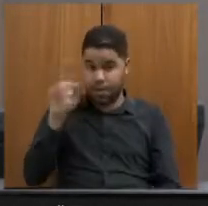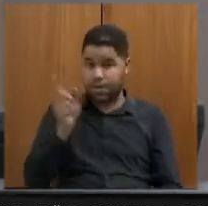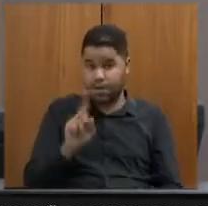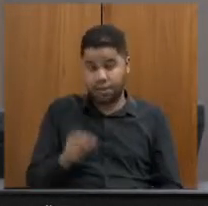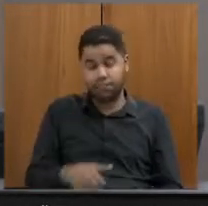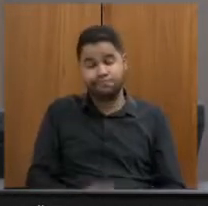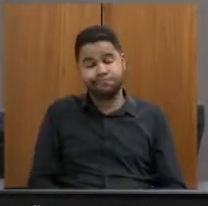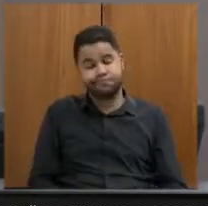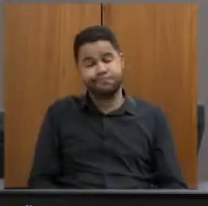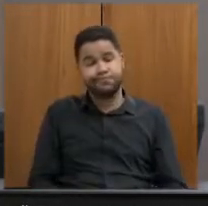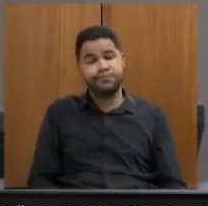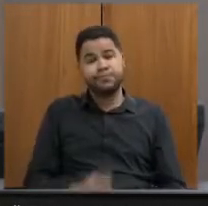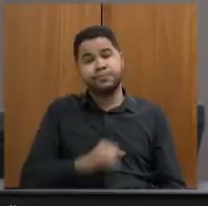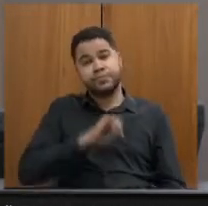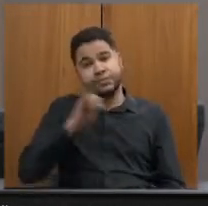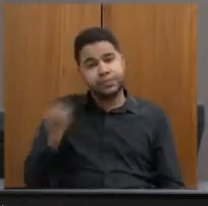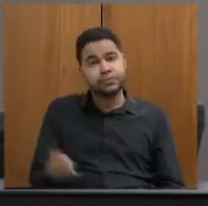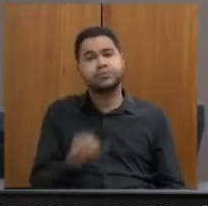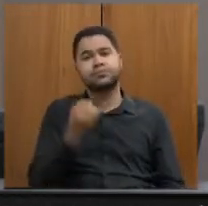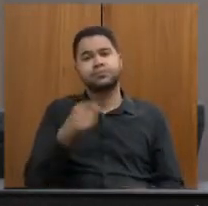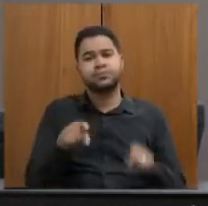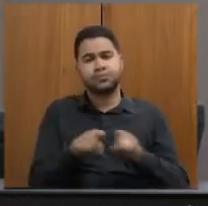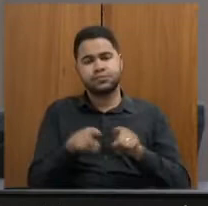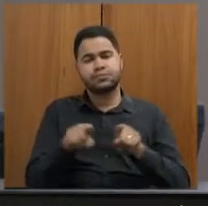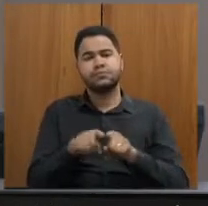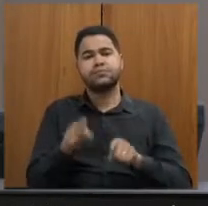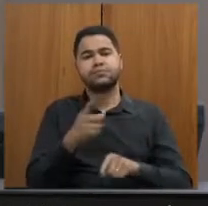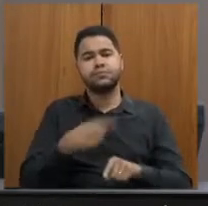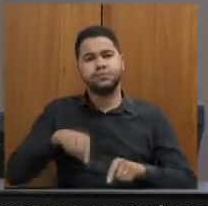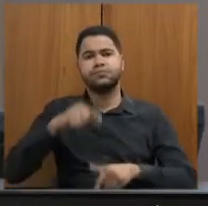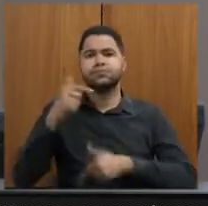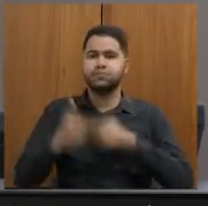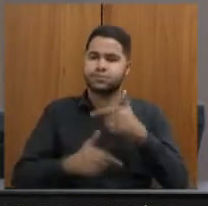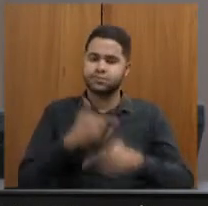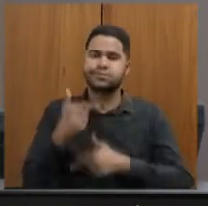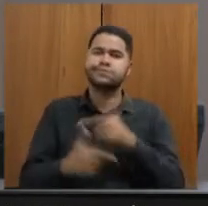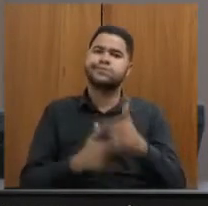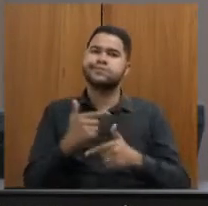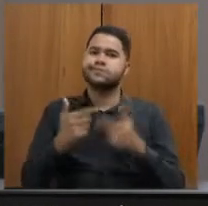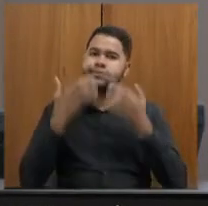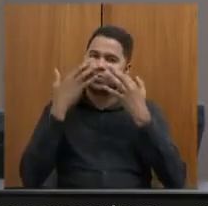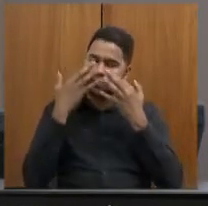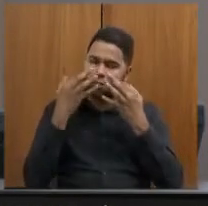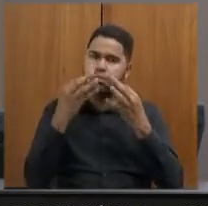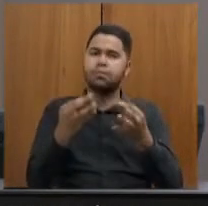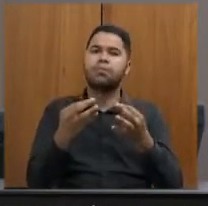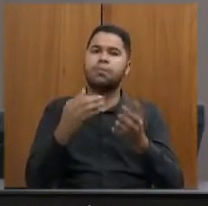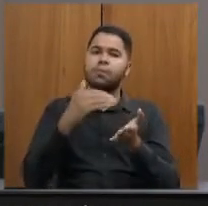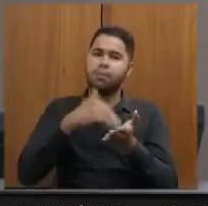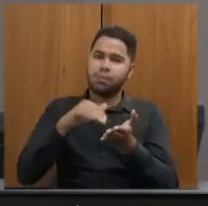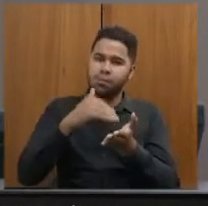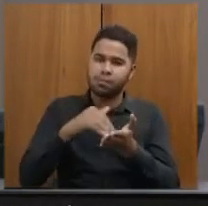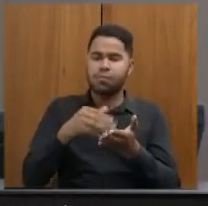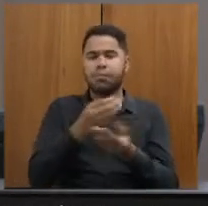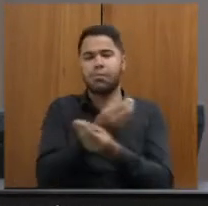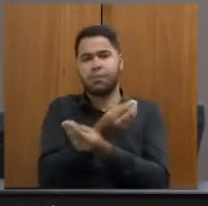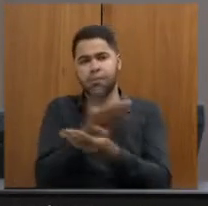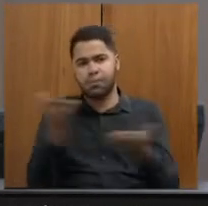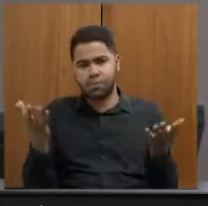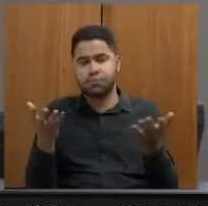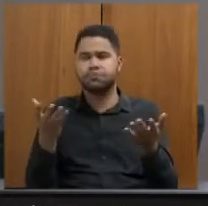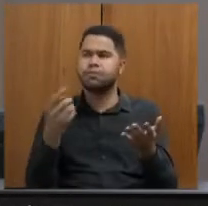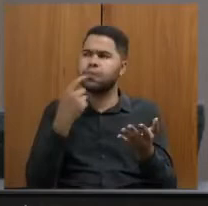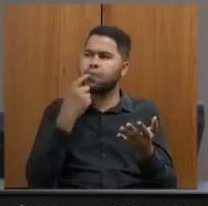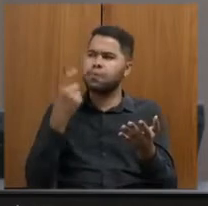e oportunidade que eles vão ter então nós temos feito esse trabalho lá com muita atenção na secretaria temos entrega os títulos